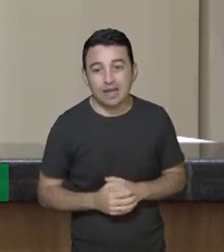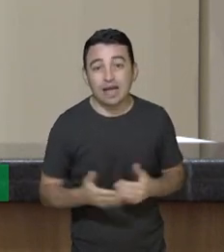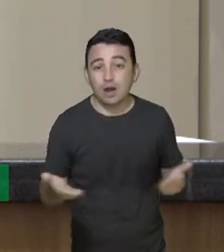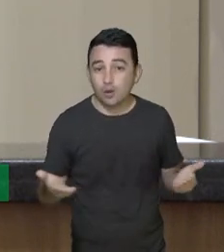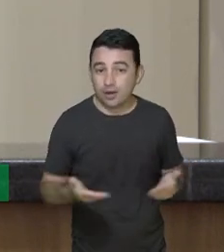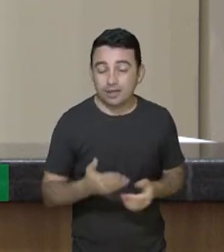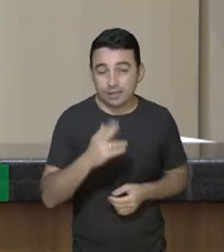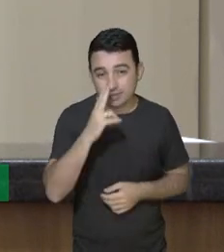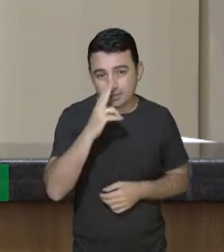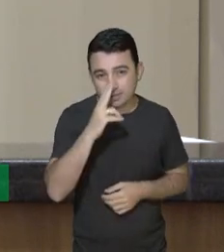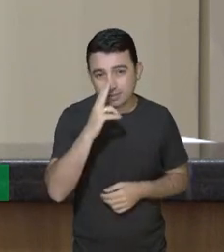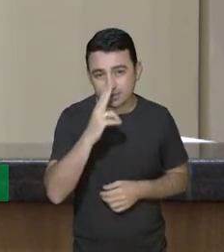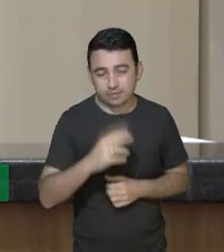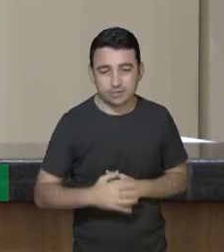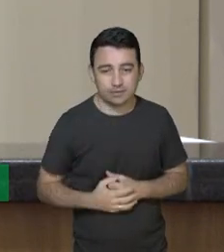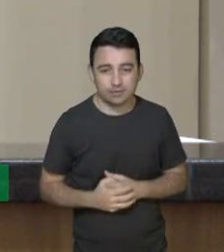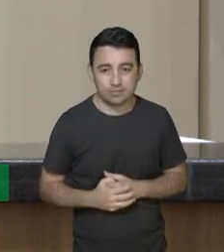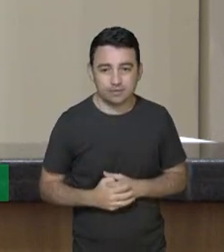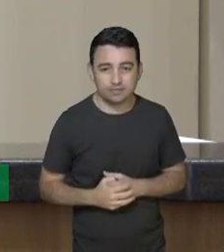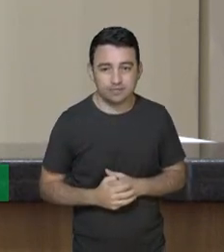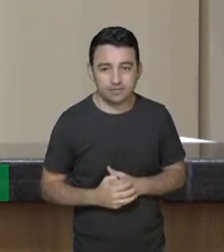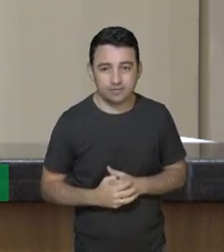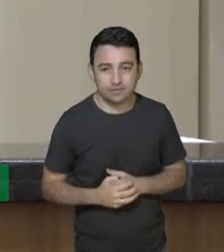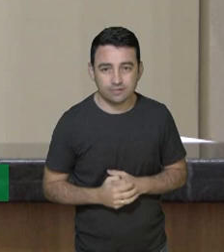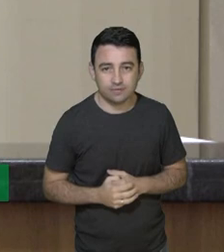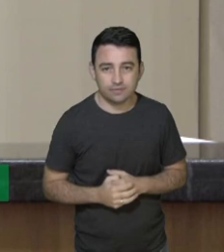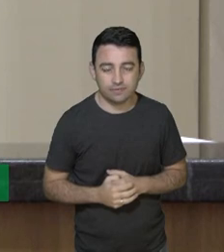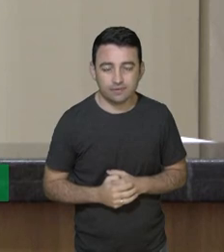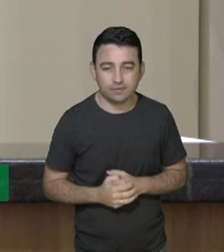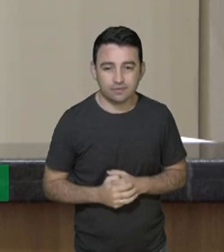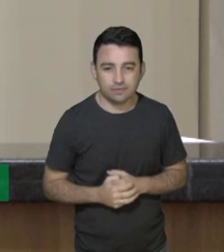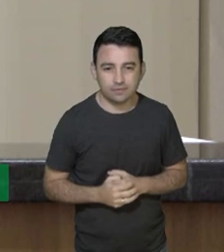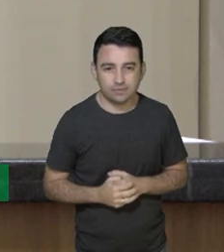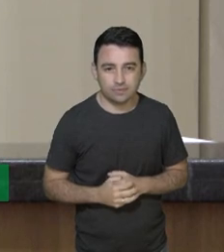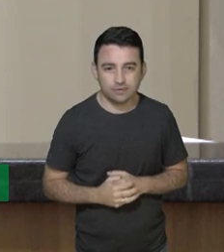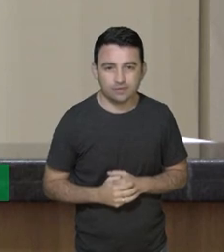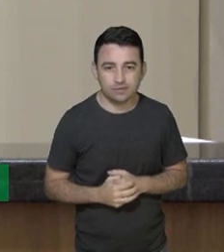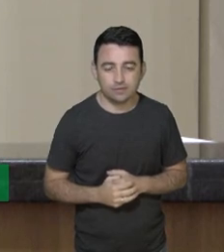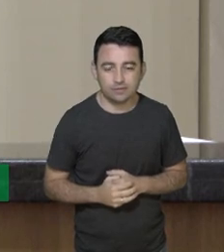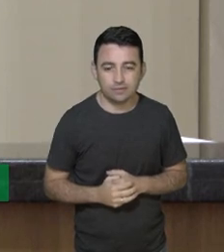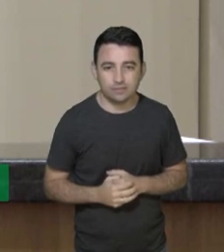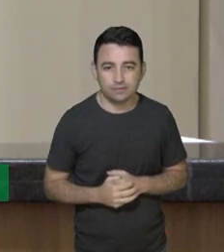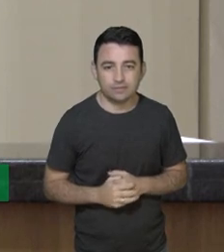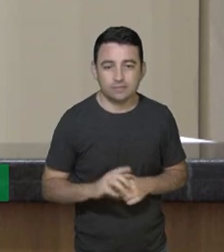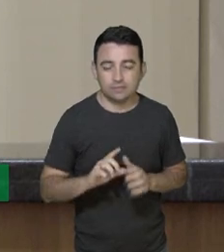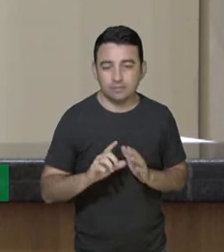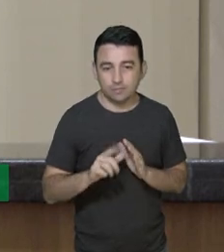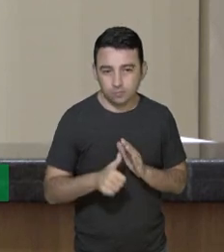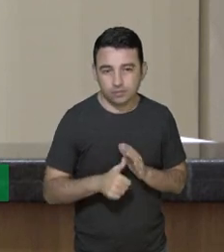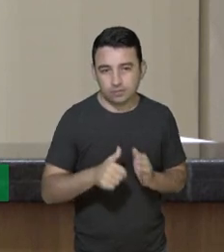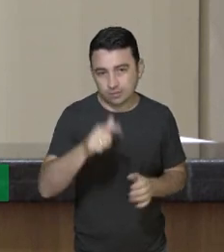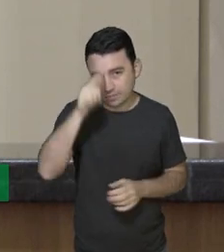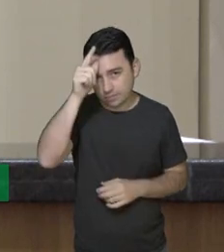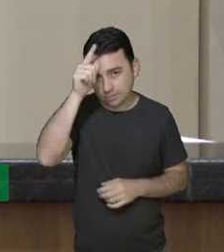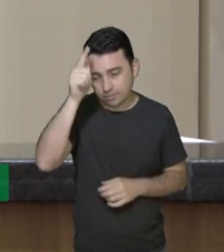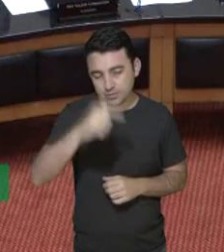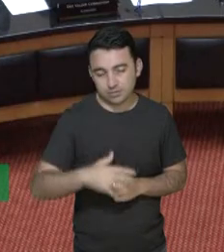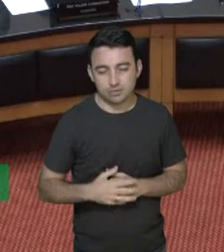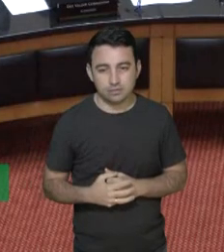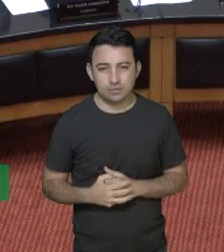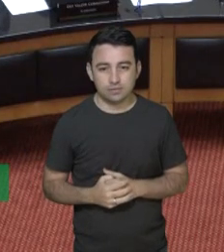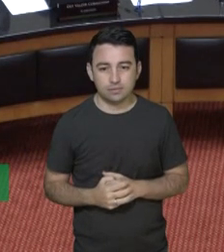Nazareno Martins. Deputado Nazareno, depois deputado Bruno, depois deputado Sargento Lima.